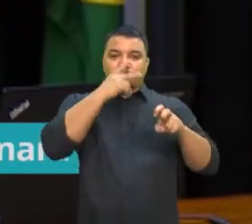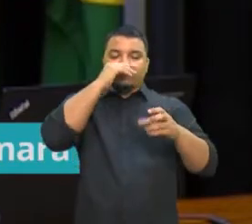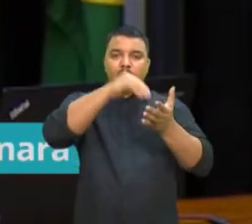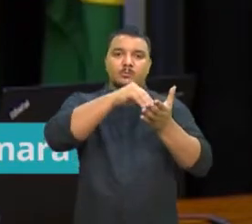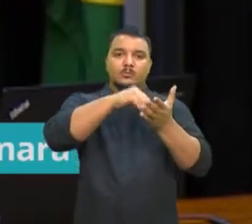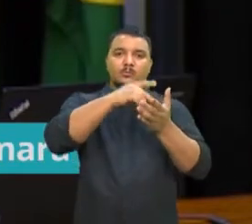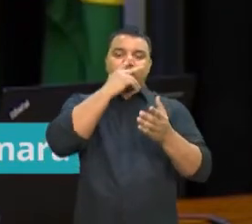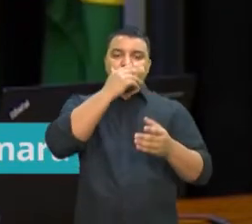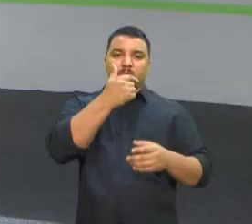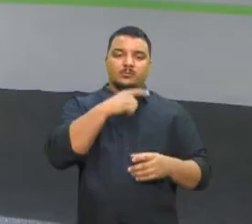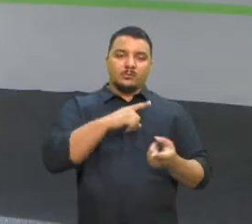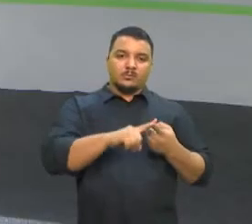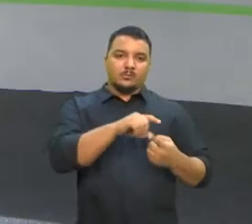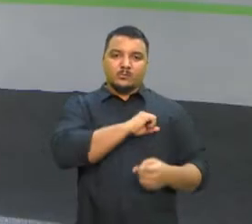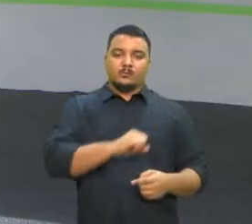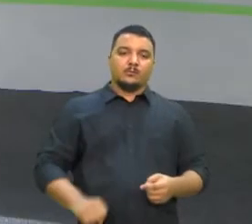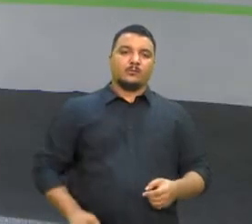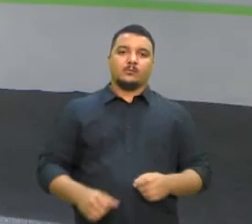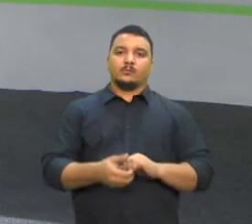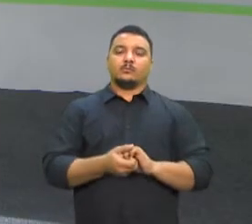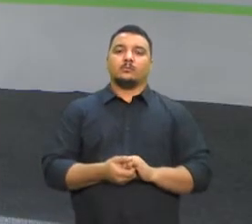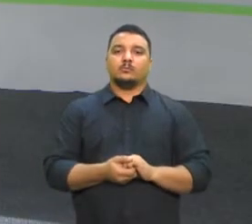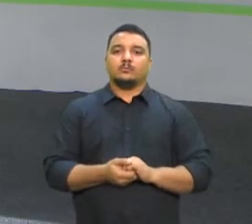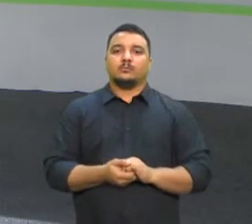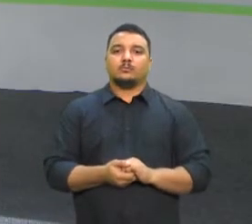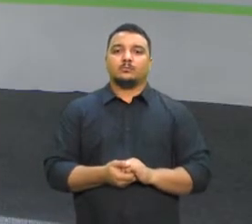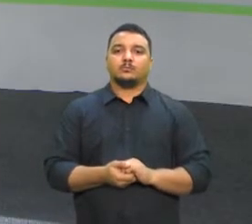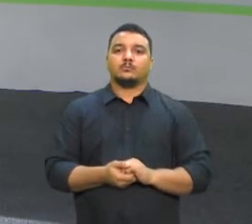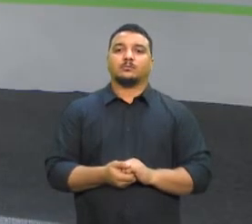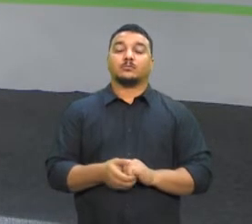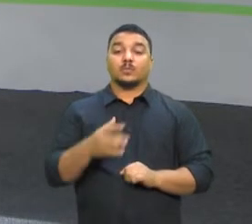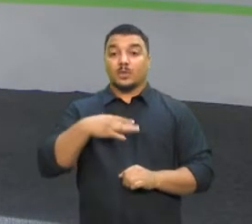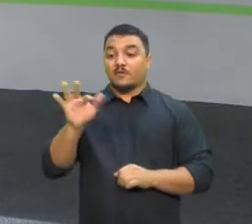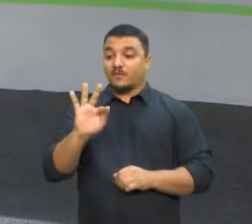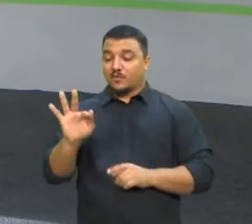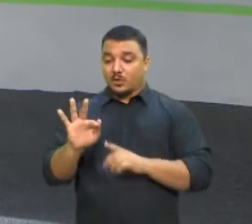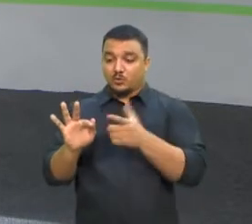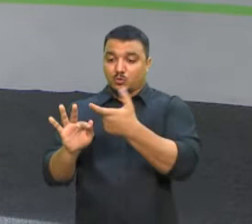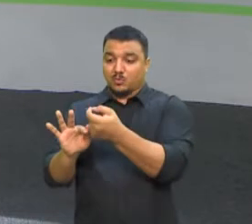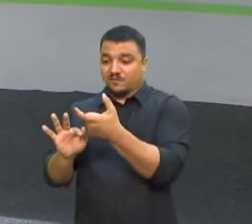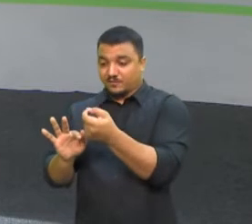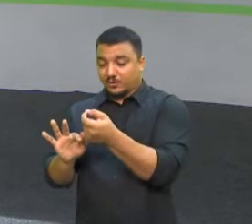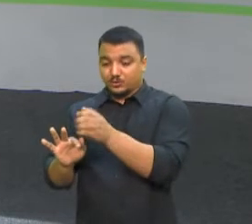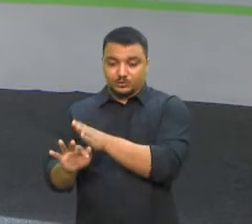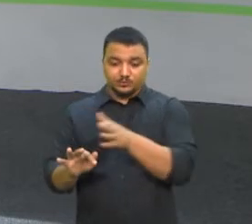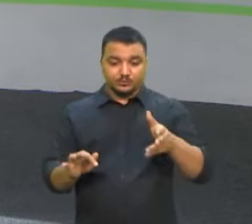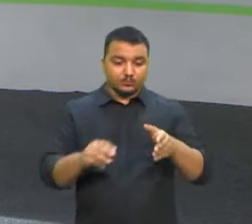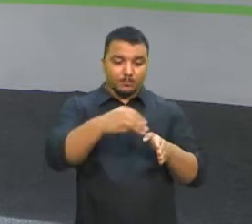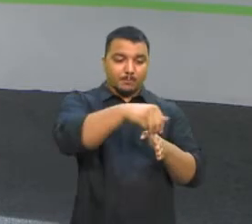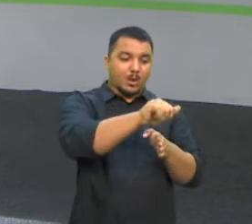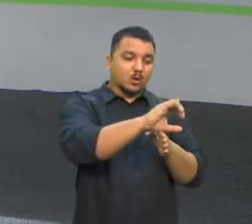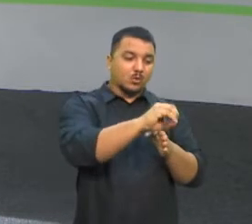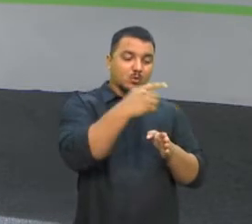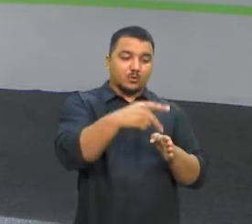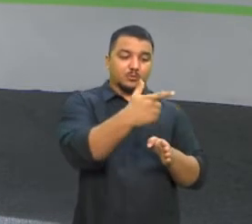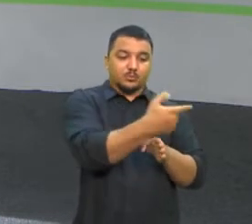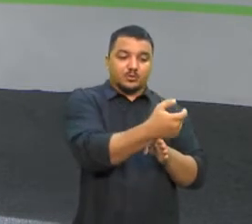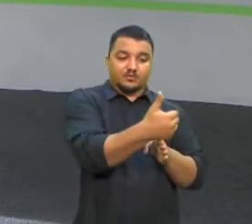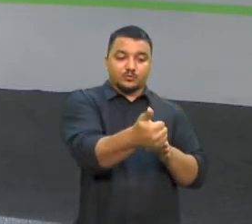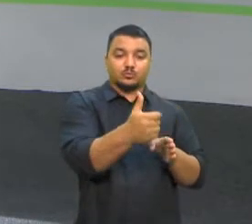e senadores. Entre fevereiro de 2020 e maio deste ano, foram